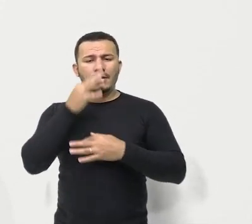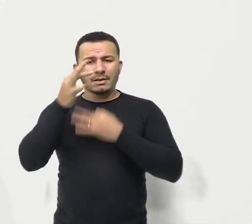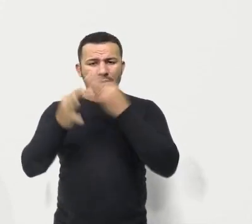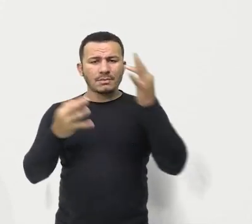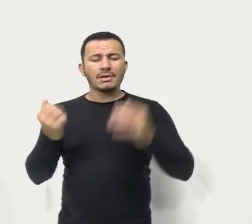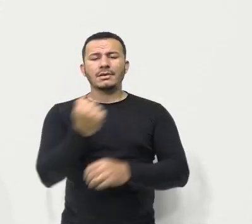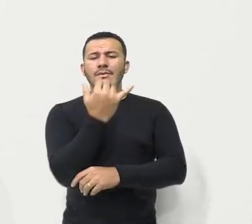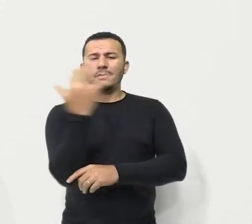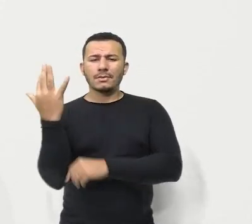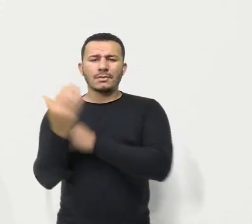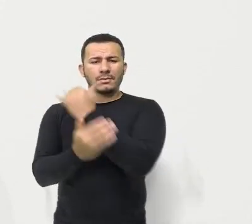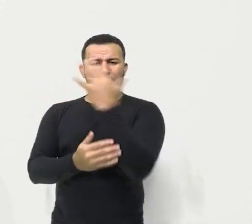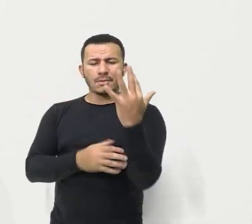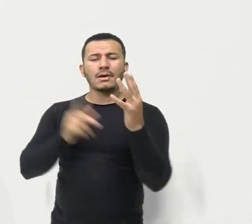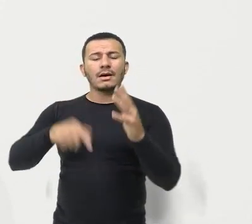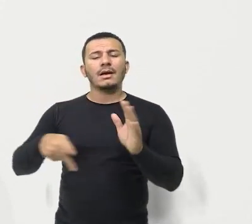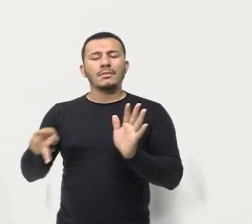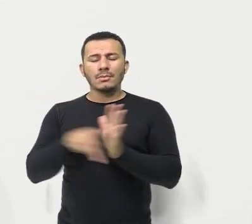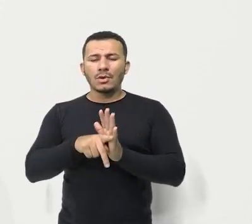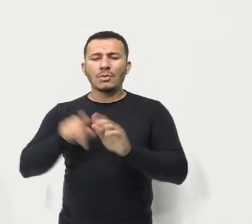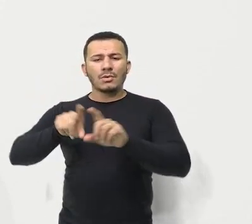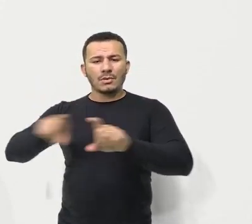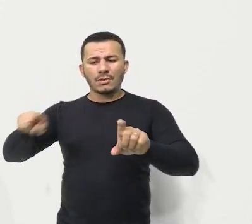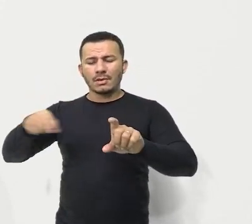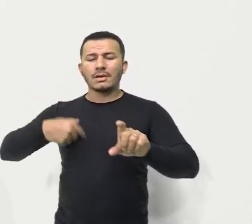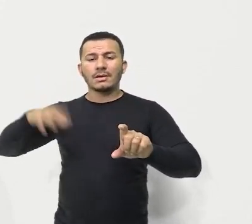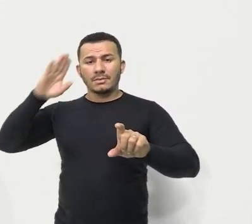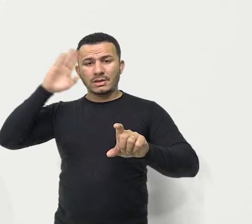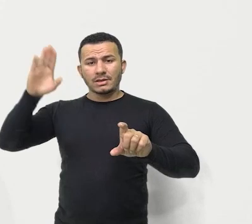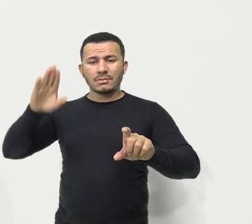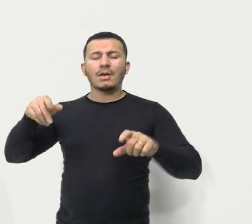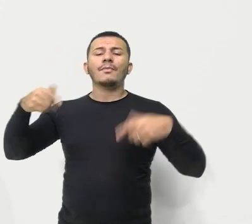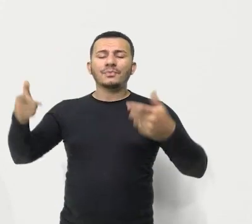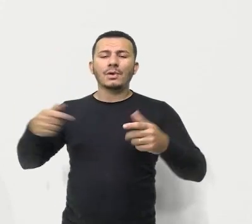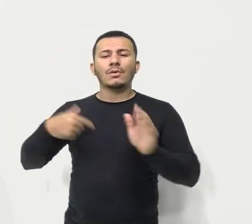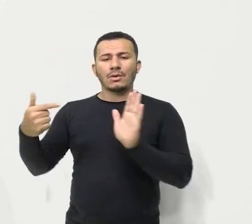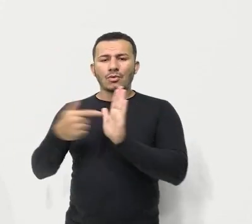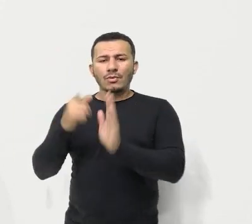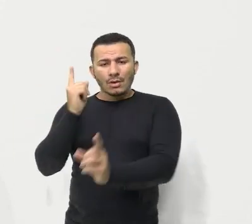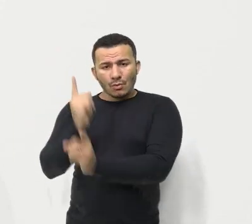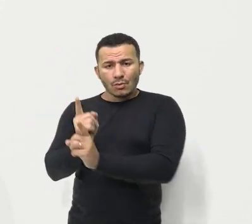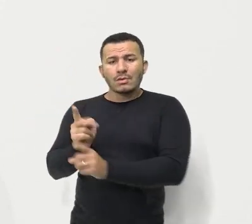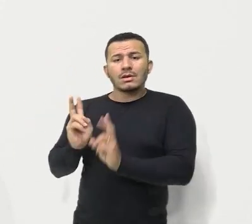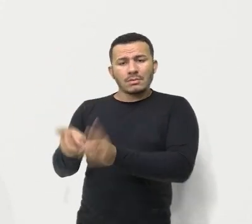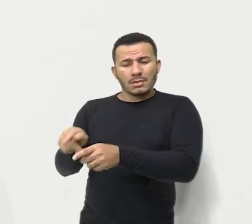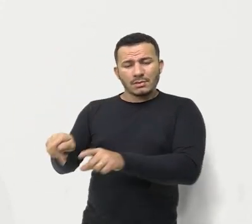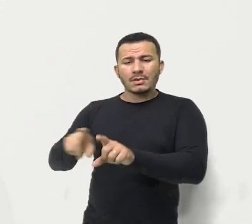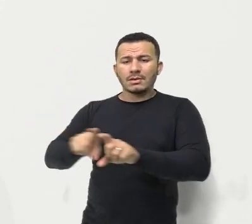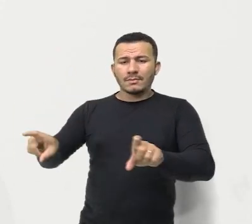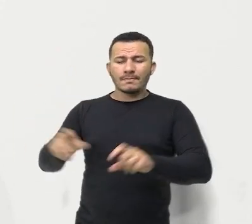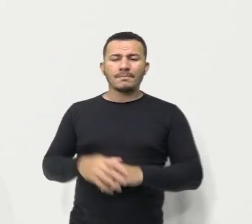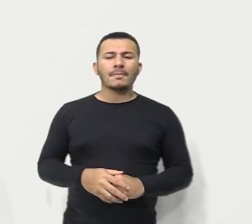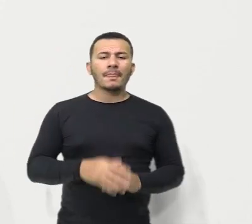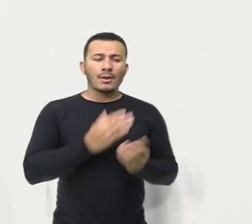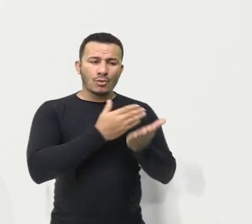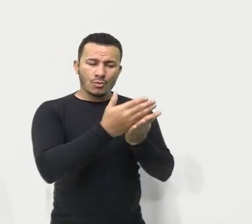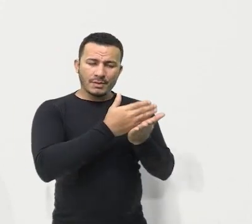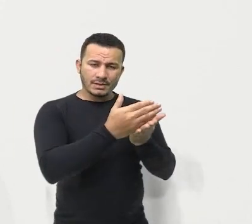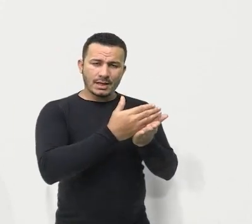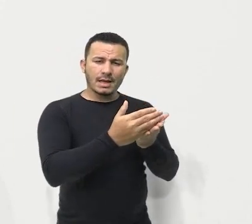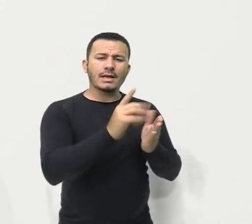mensagem de fato. Então, a ironia está justamente nessa composição. Eu inicio dizendo uma